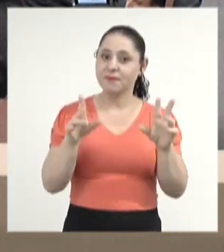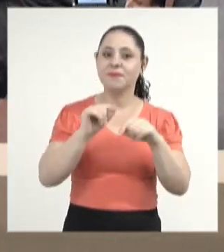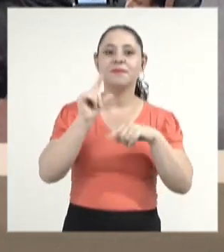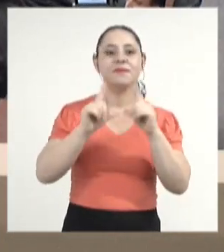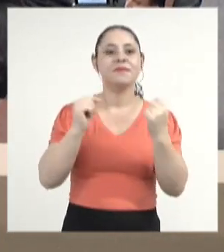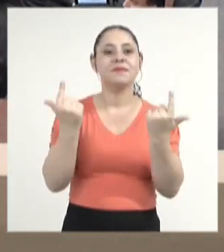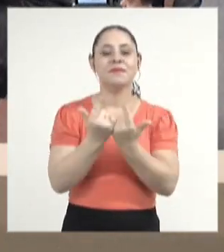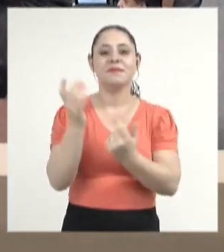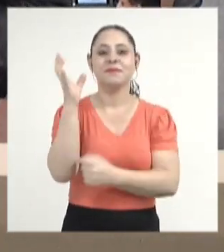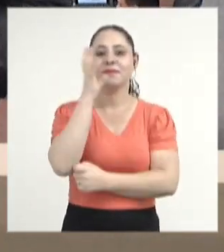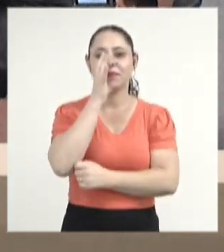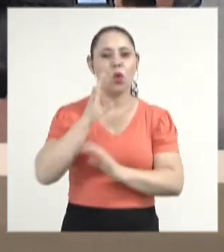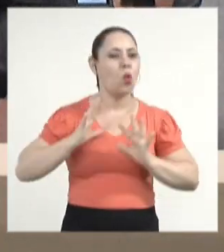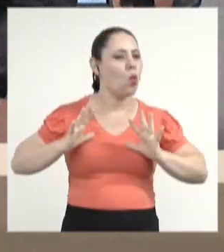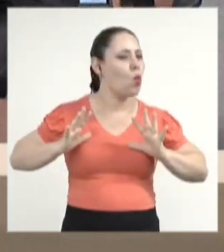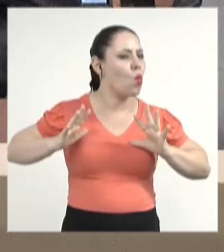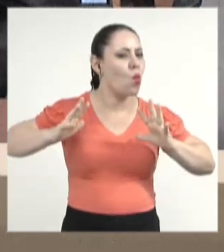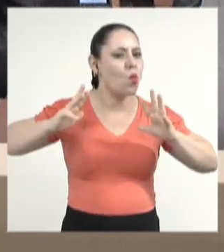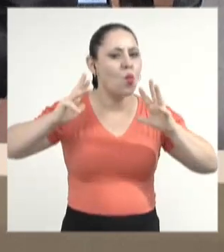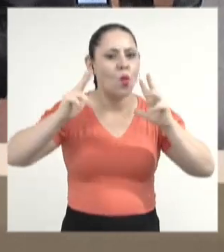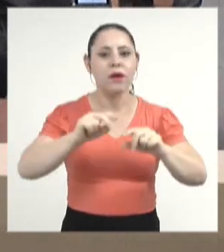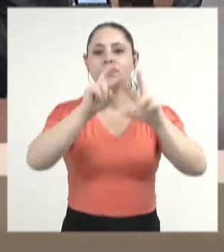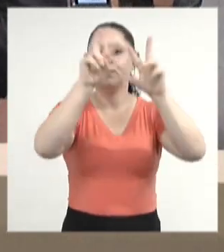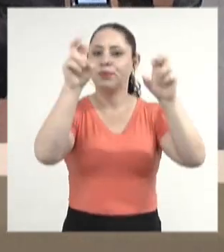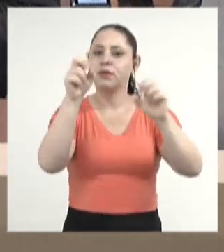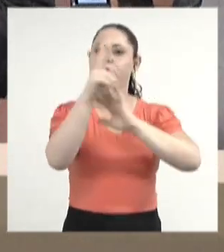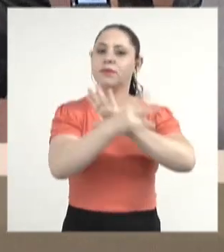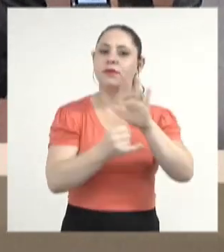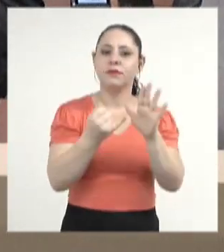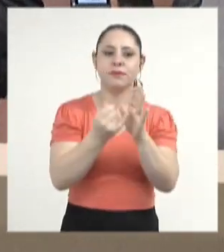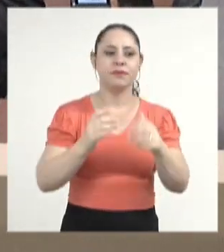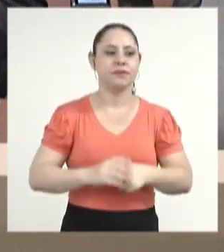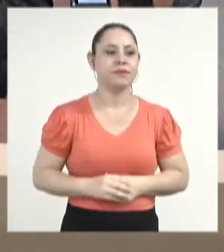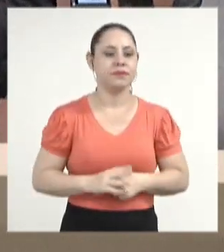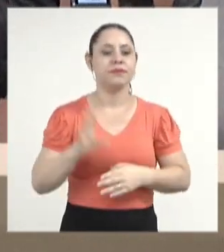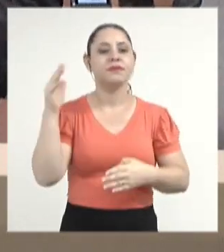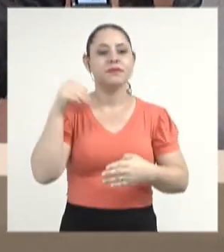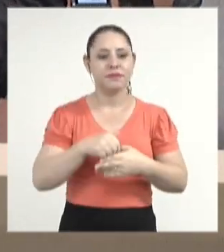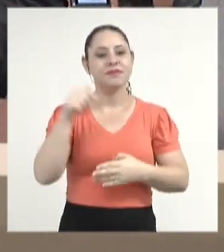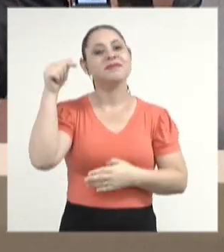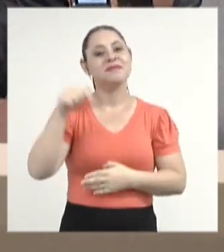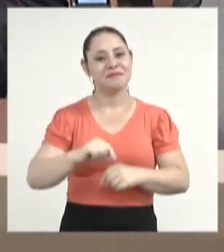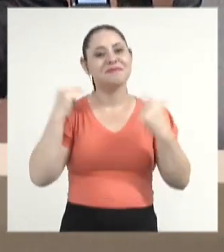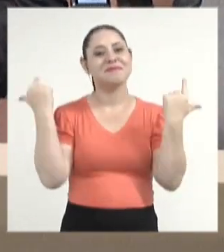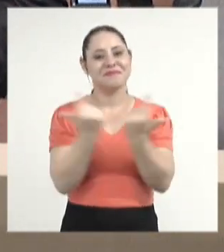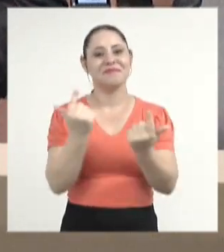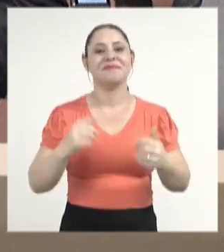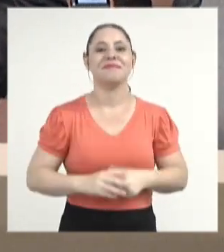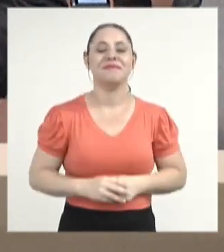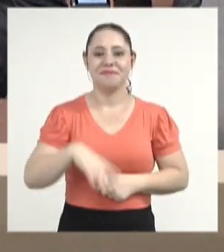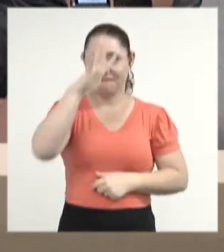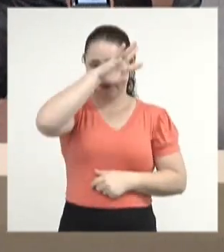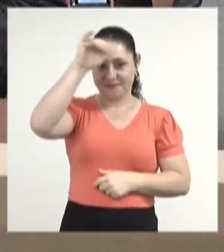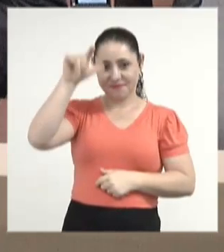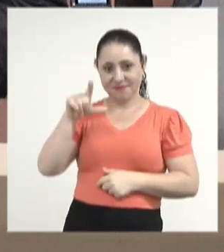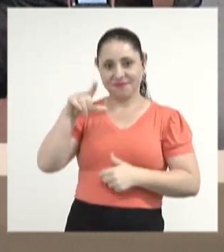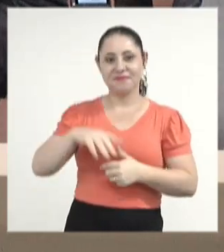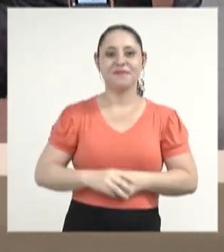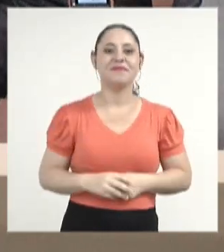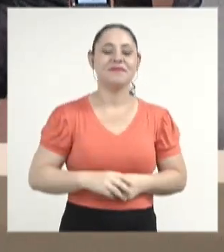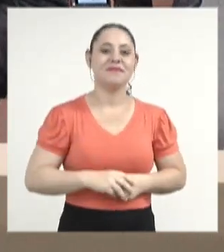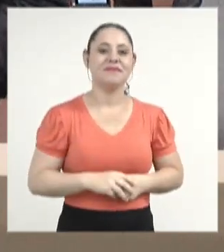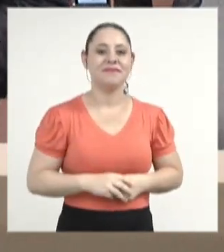programação e acompanhando todas as matérias e os projetos que são votados aqui na Assembleia Legislativa de Mato Grosso do